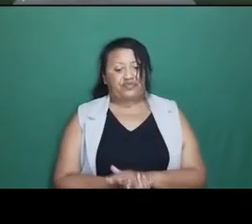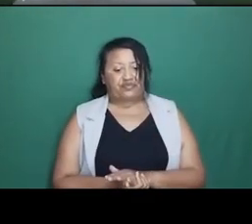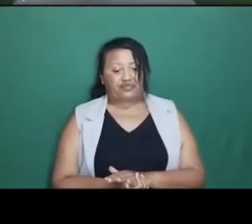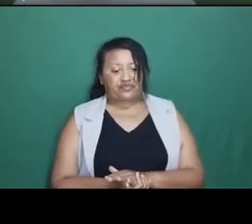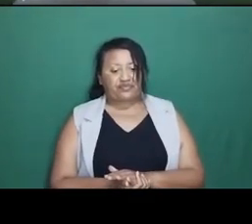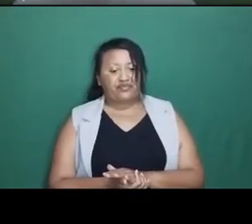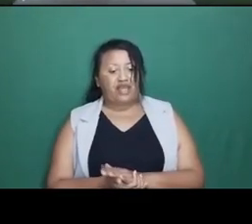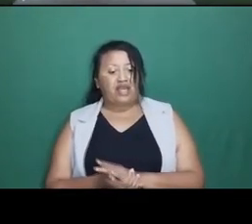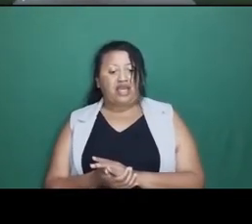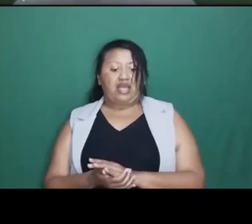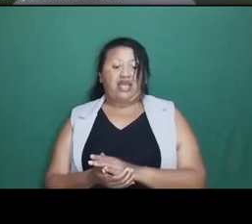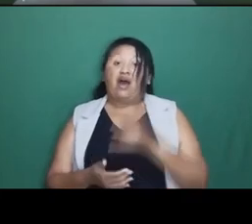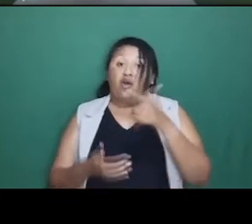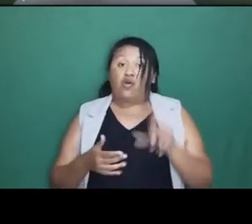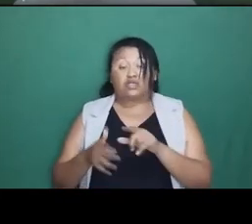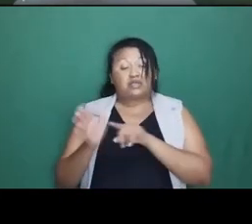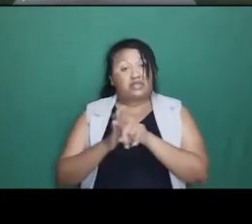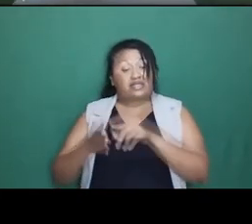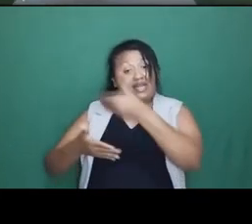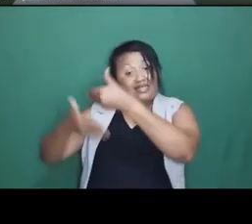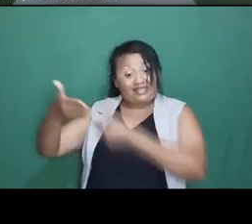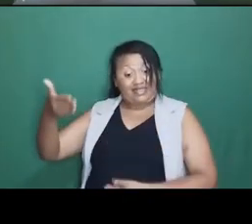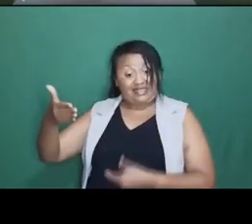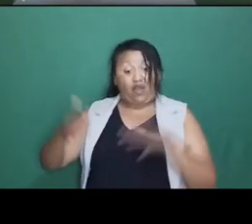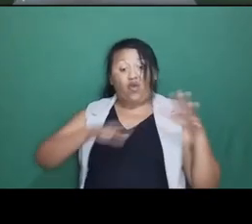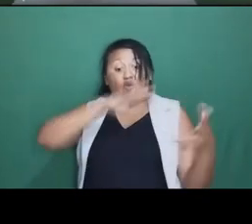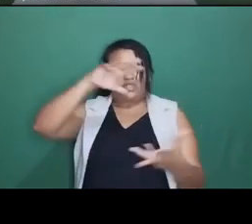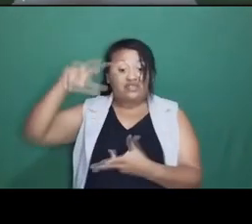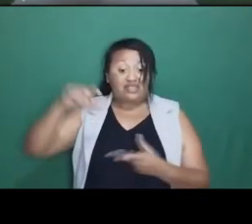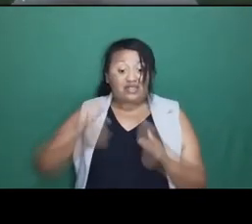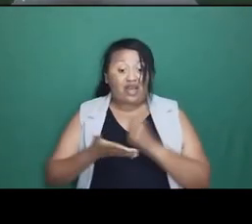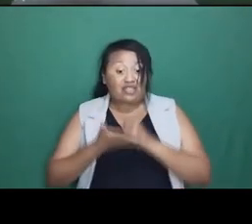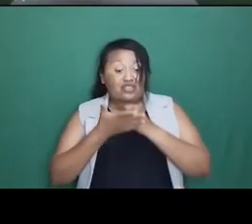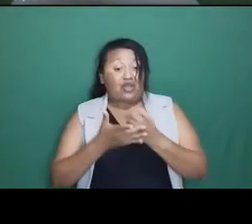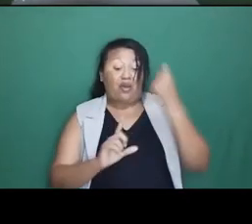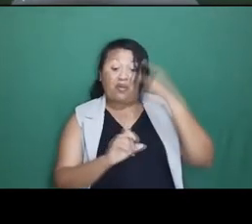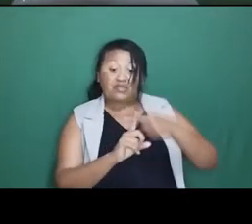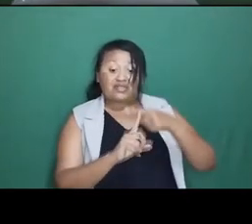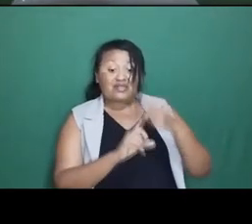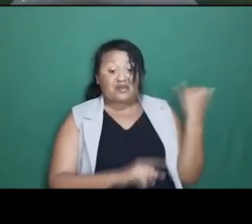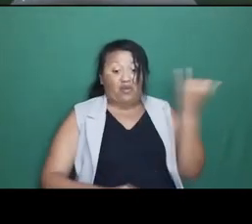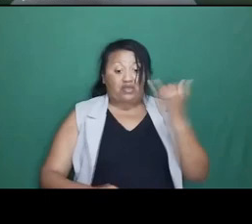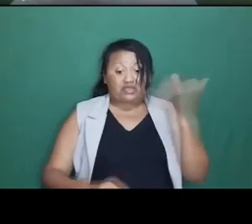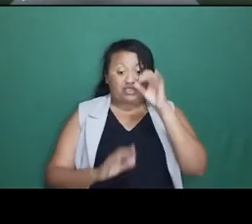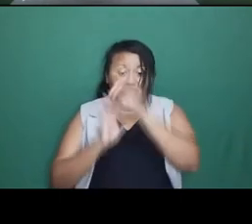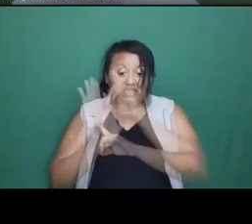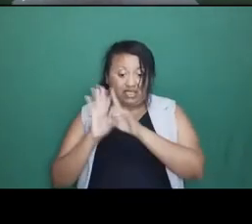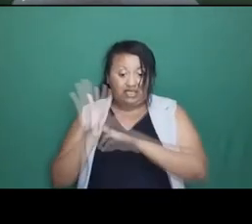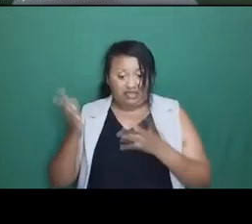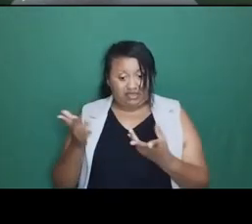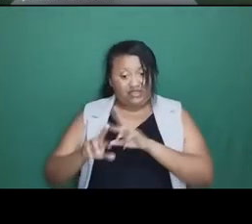e a declaração universal é declaração contribuiu para a positivação de importantes direitos